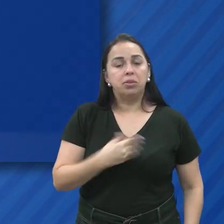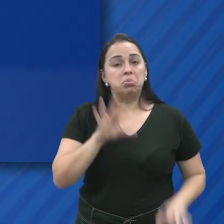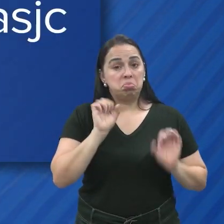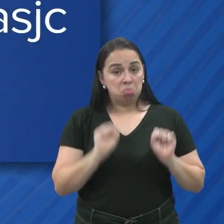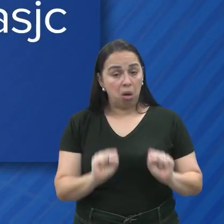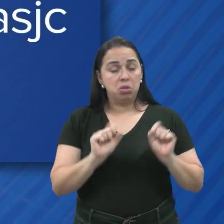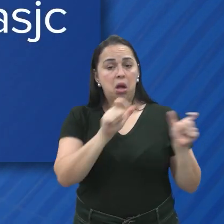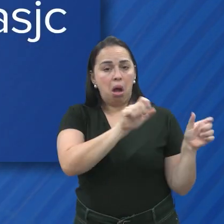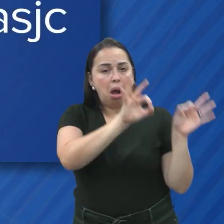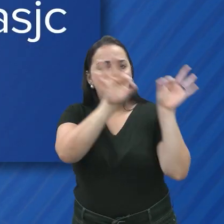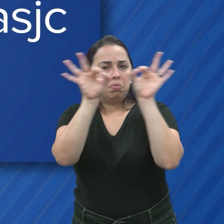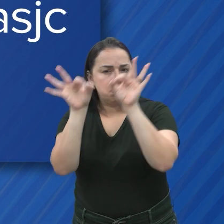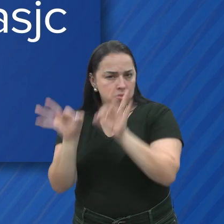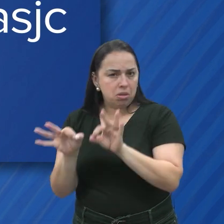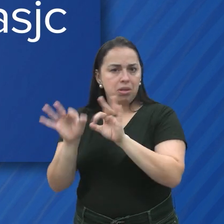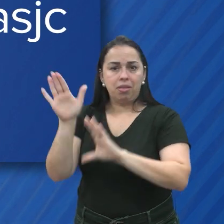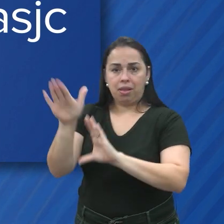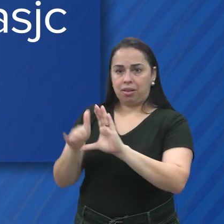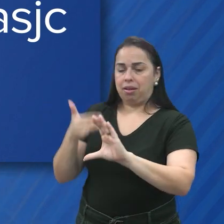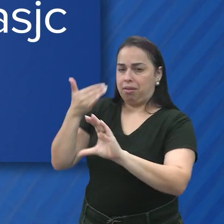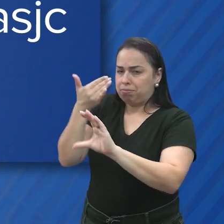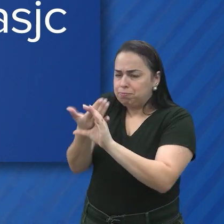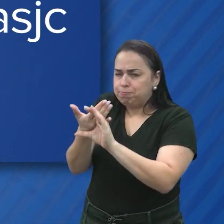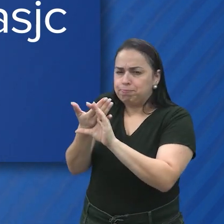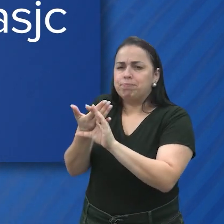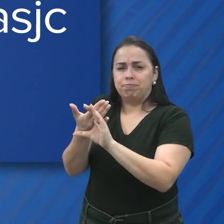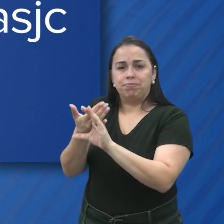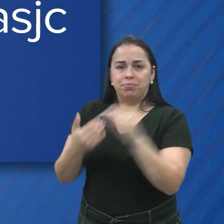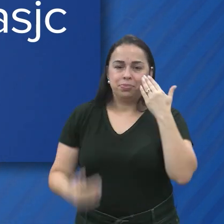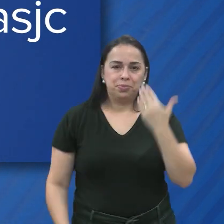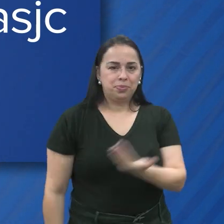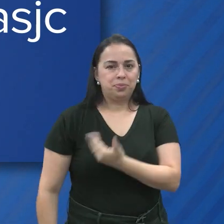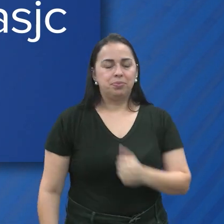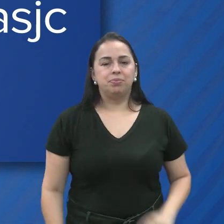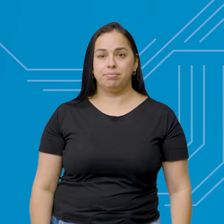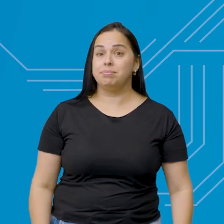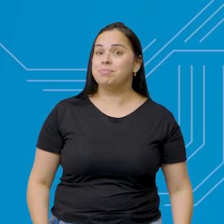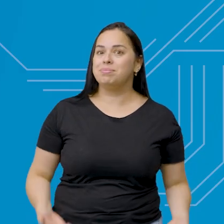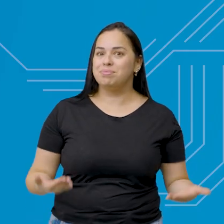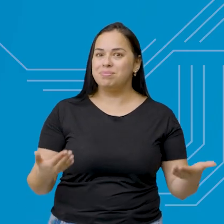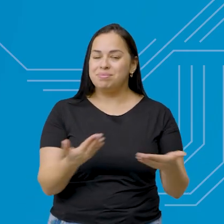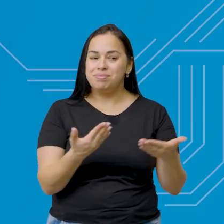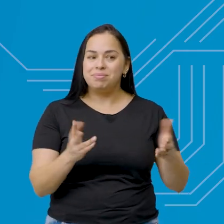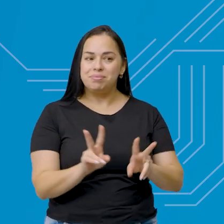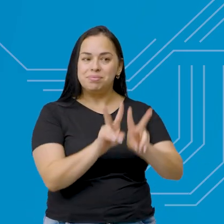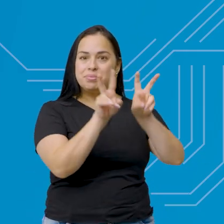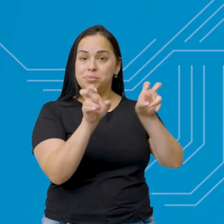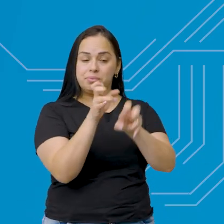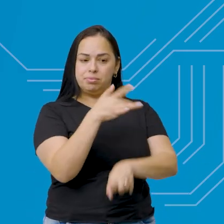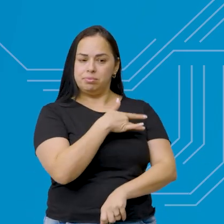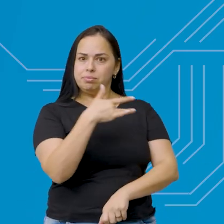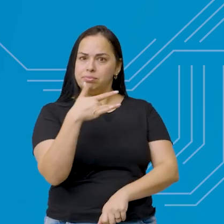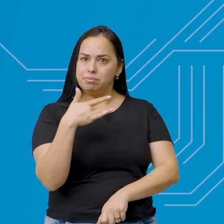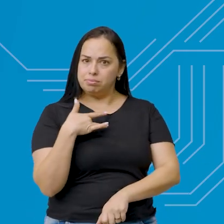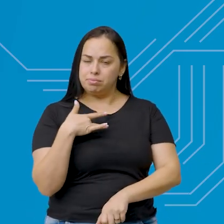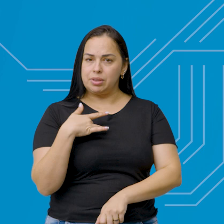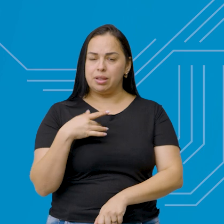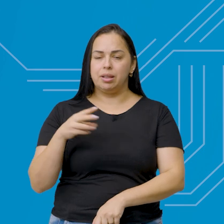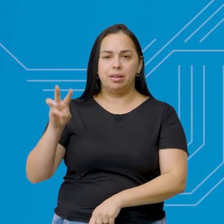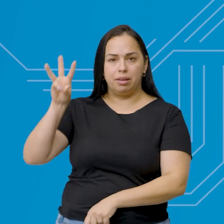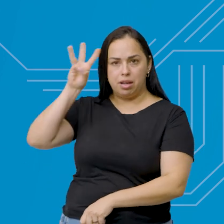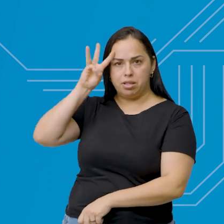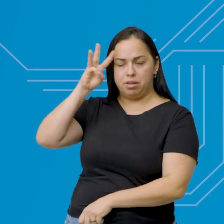Você pode acompanhar os trabalhos em plenário na íntegra no nosso canal do YouTube. Agora vamos falar de saúde.